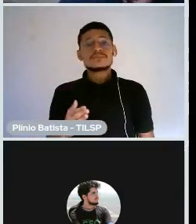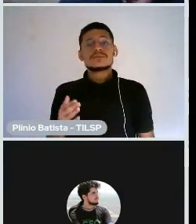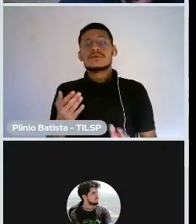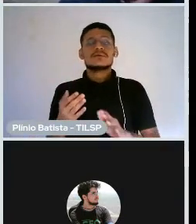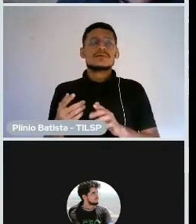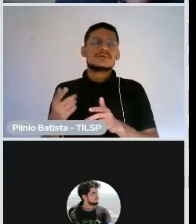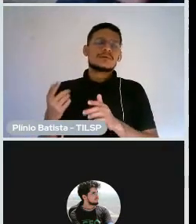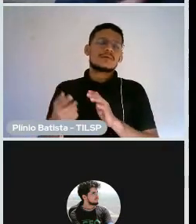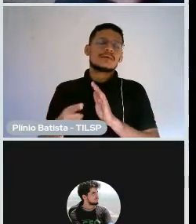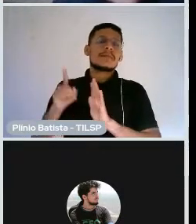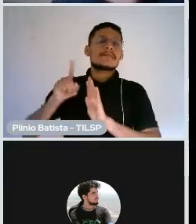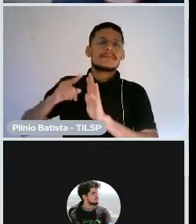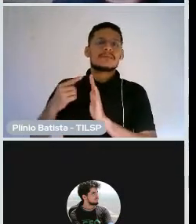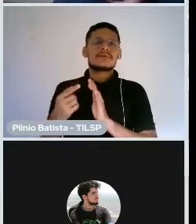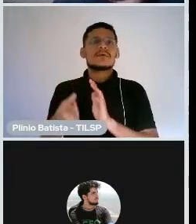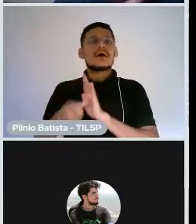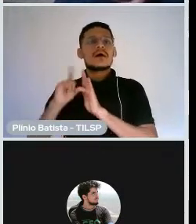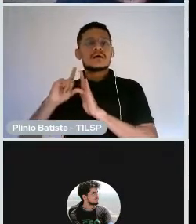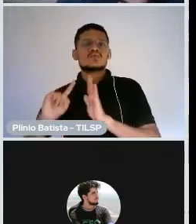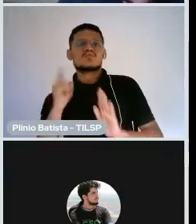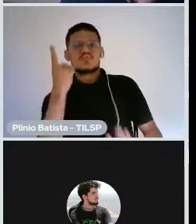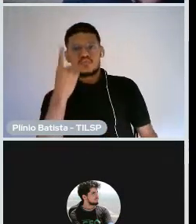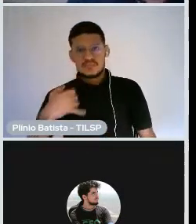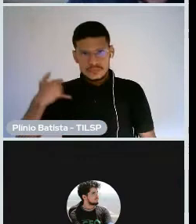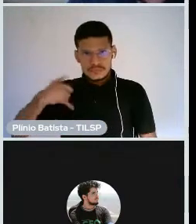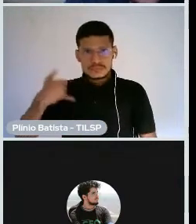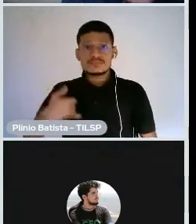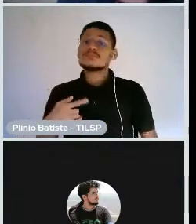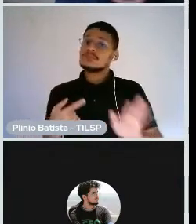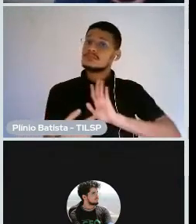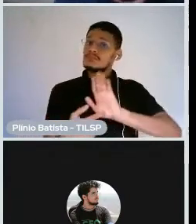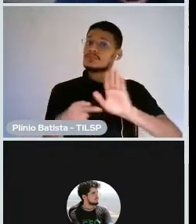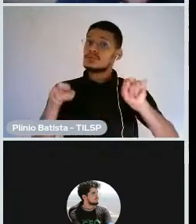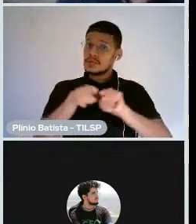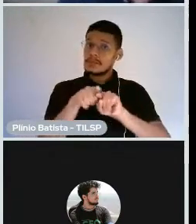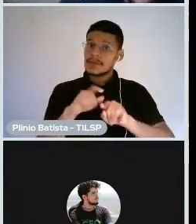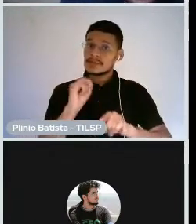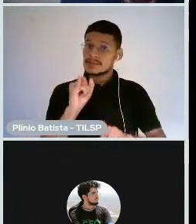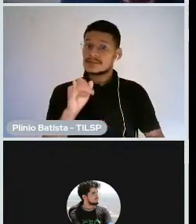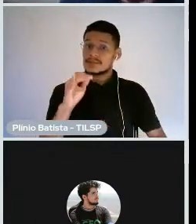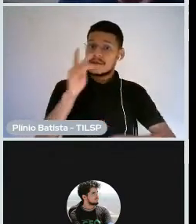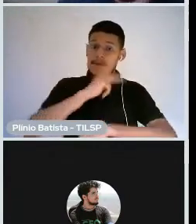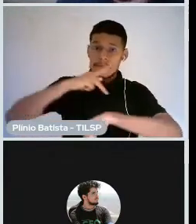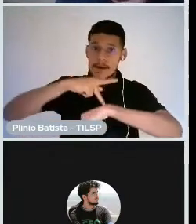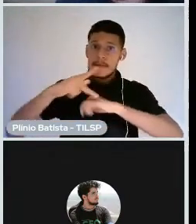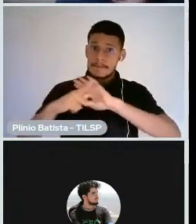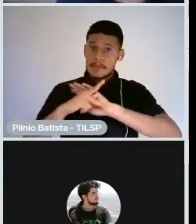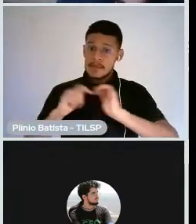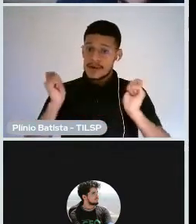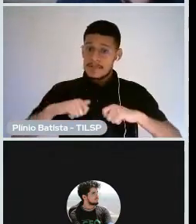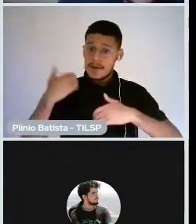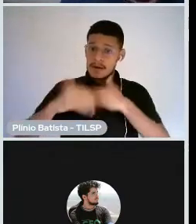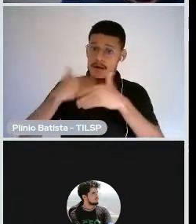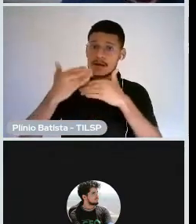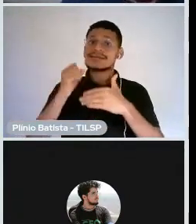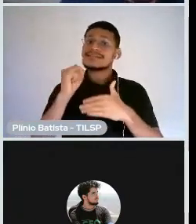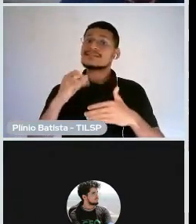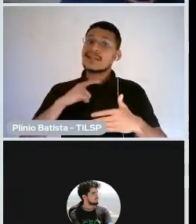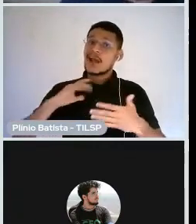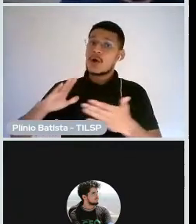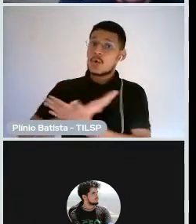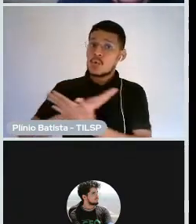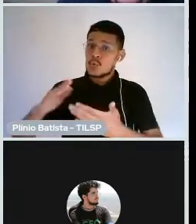de o quanto um país, de certa forma, ele é desenvolvido ou não. Na maioria das vezes, os países que não são tão